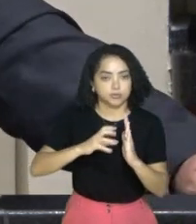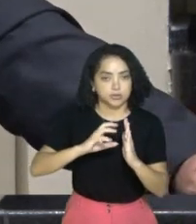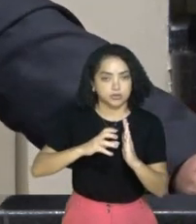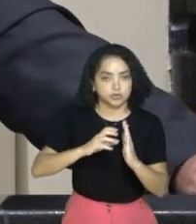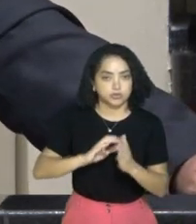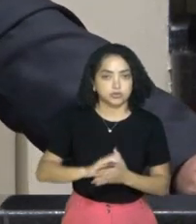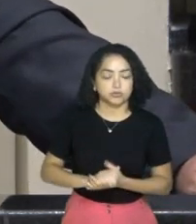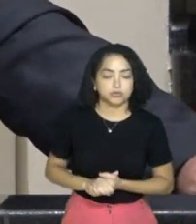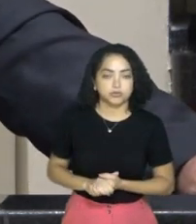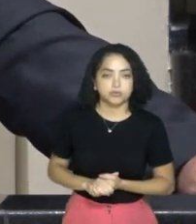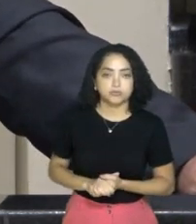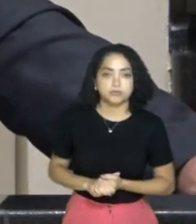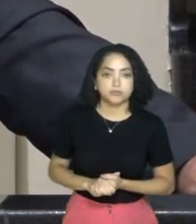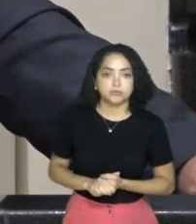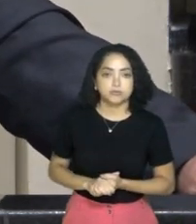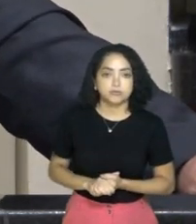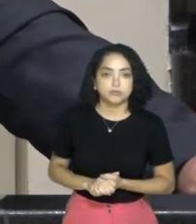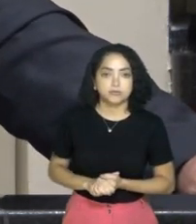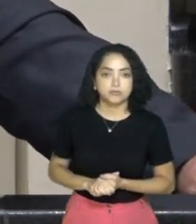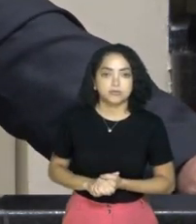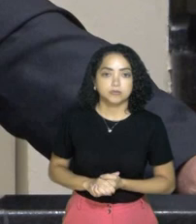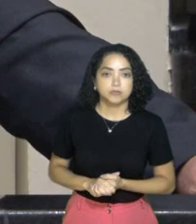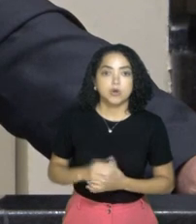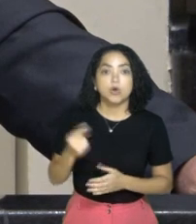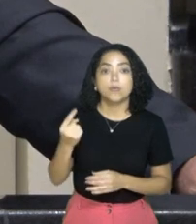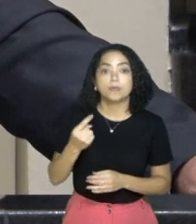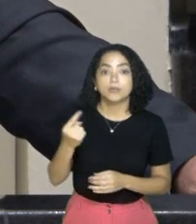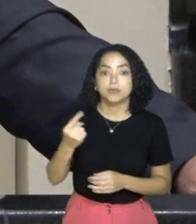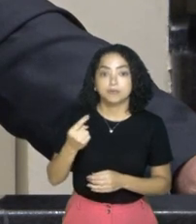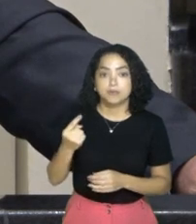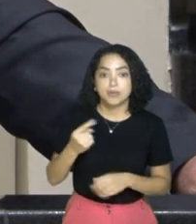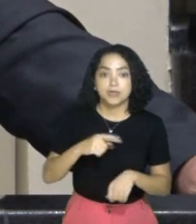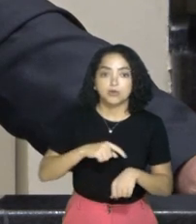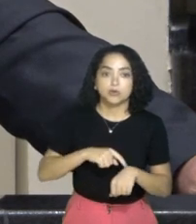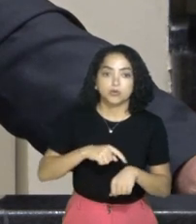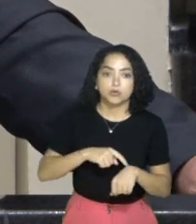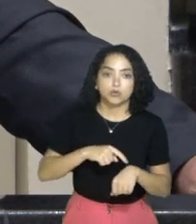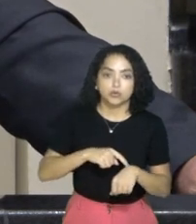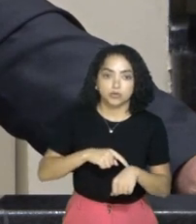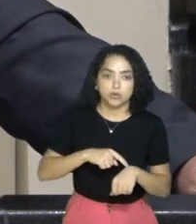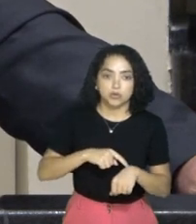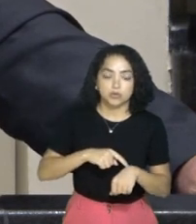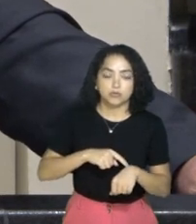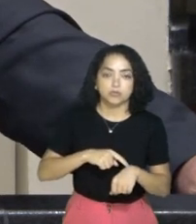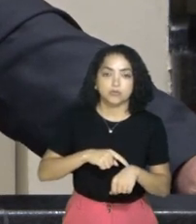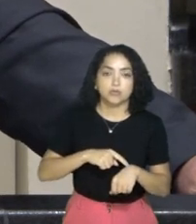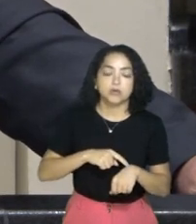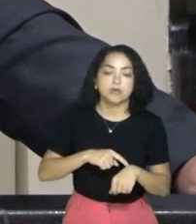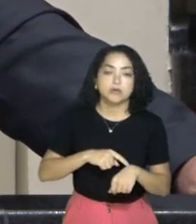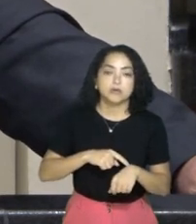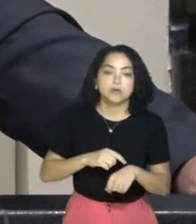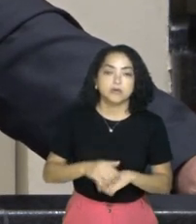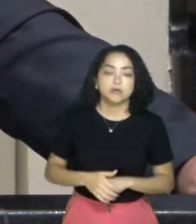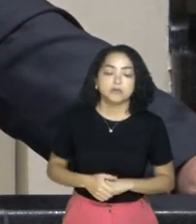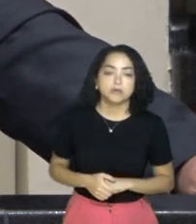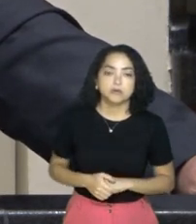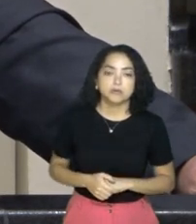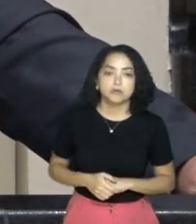políticos primeiro horário pertence ao bloco social democrático